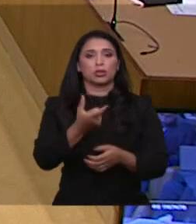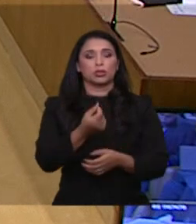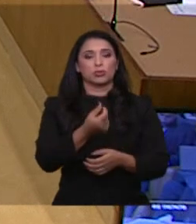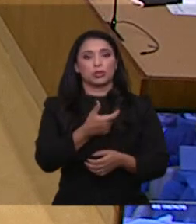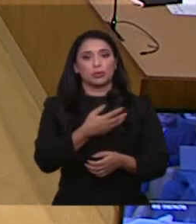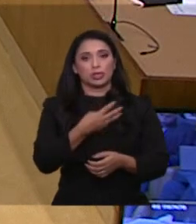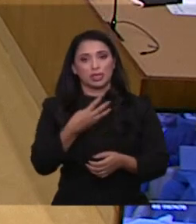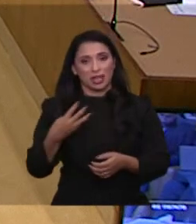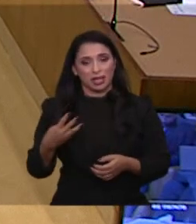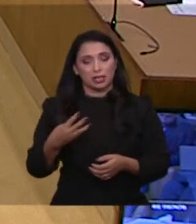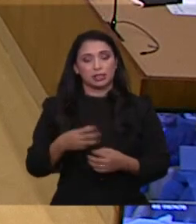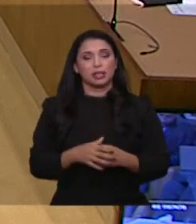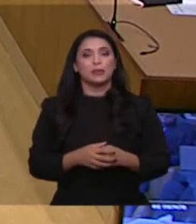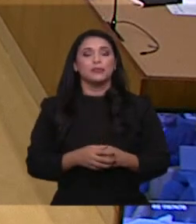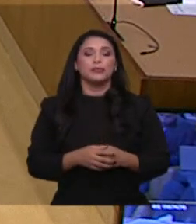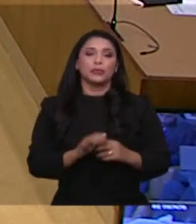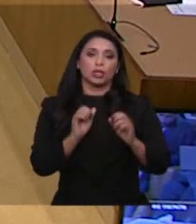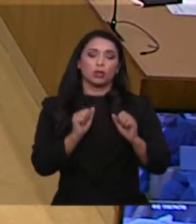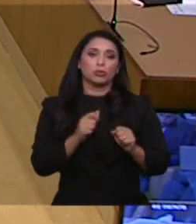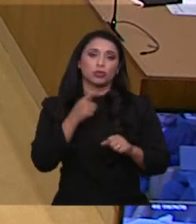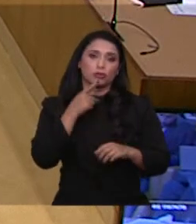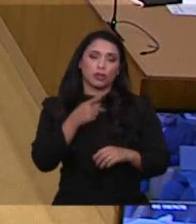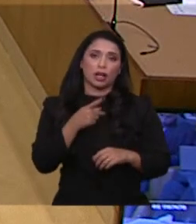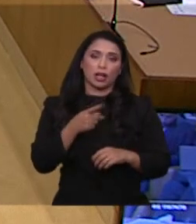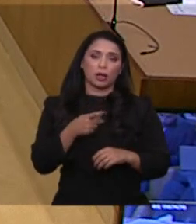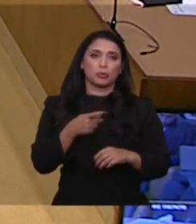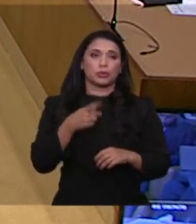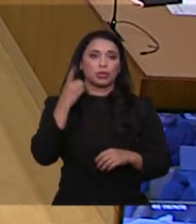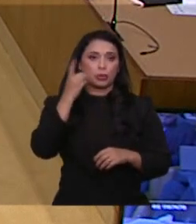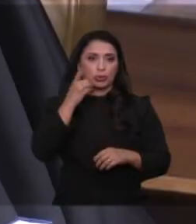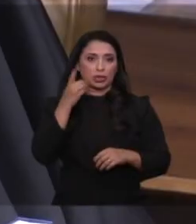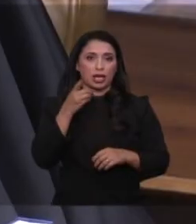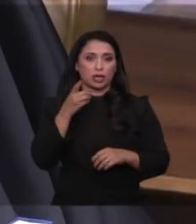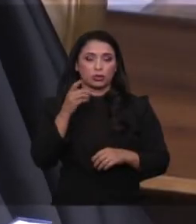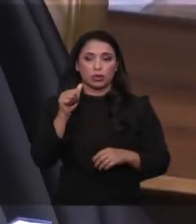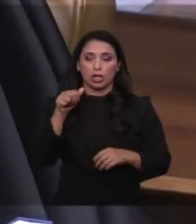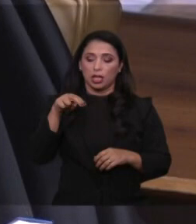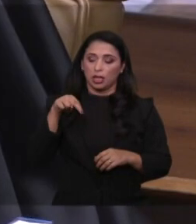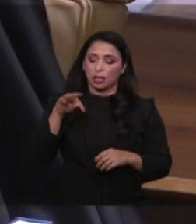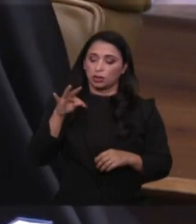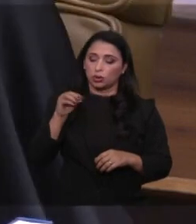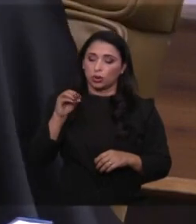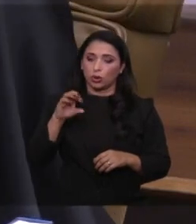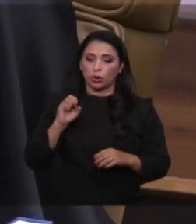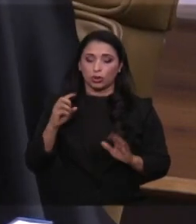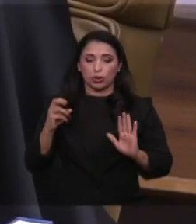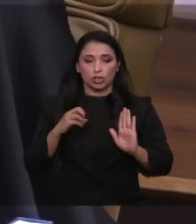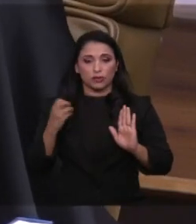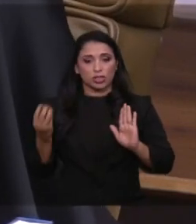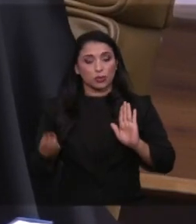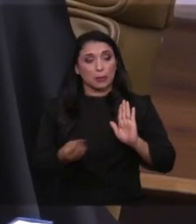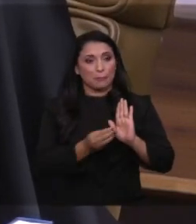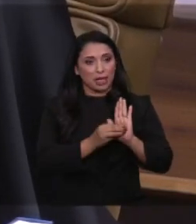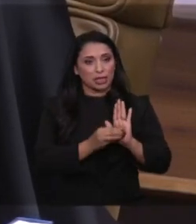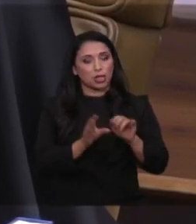na época de sugerir ao deputado Antônio Carlos Biscaia que propusesse uma emenda constitucional